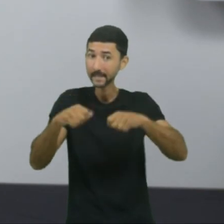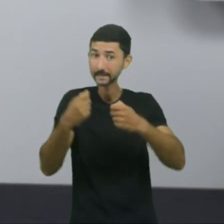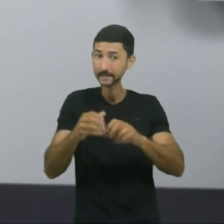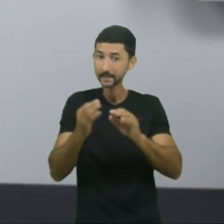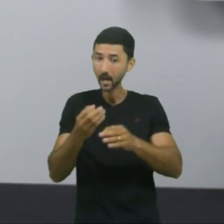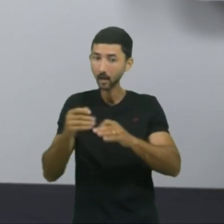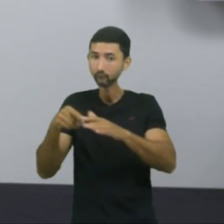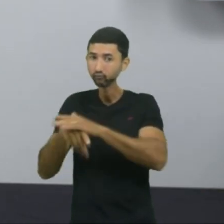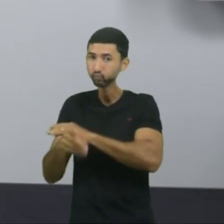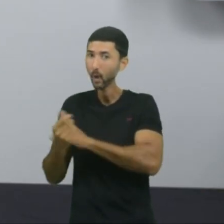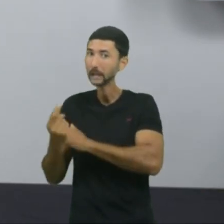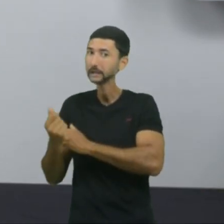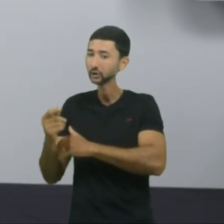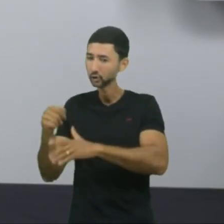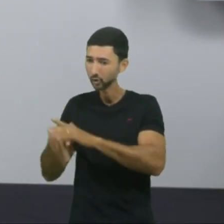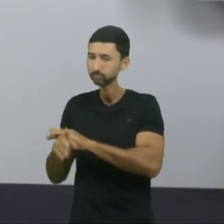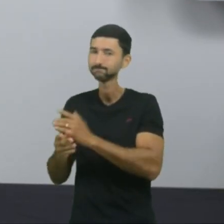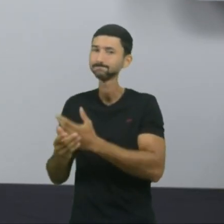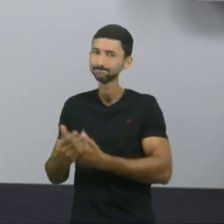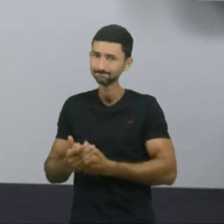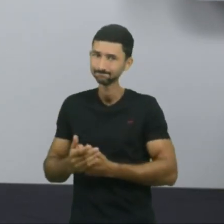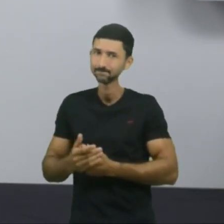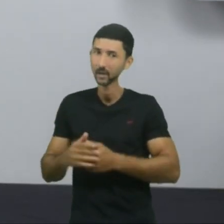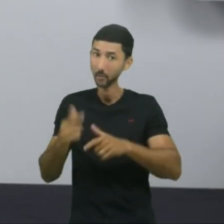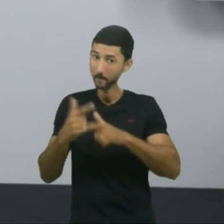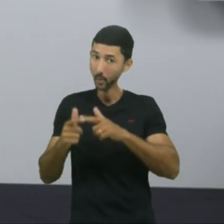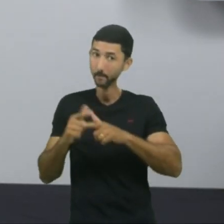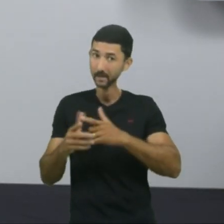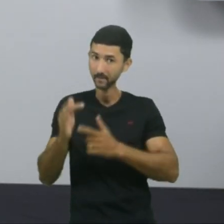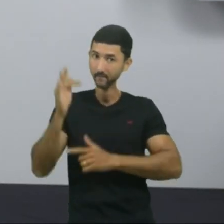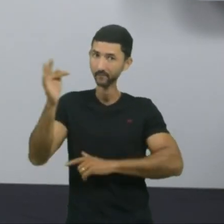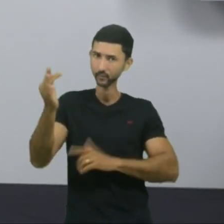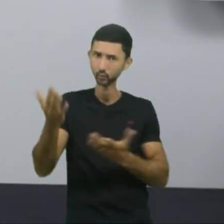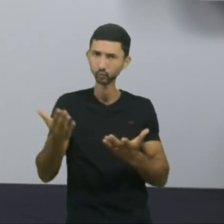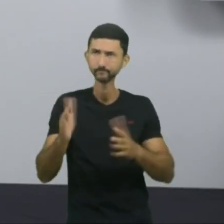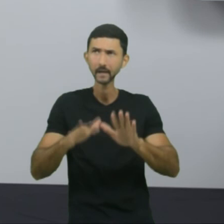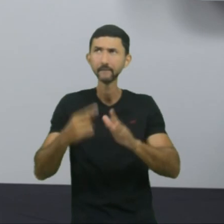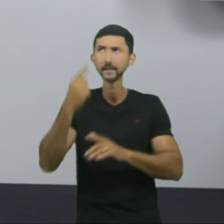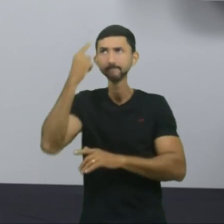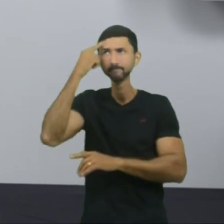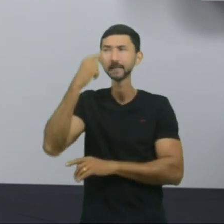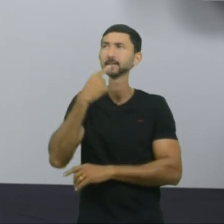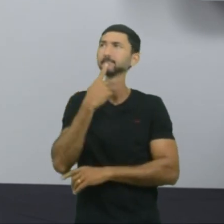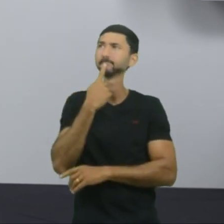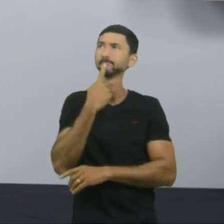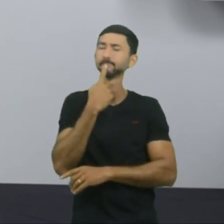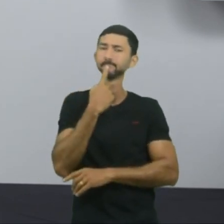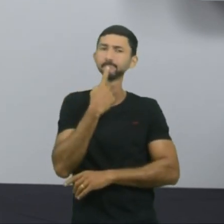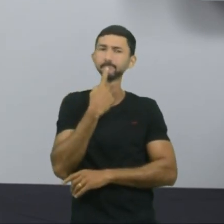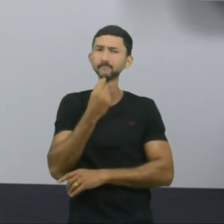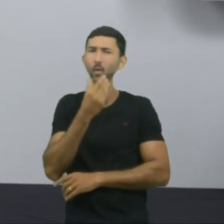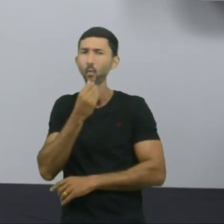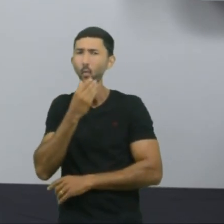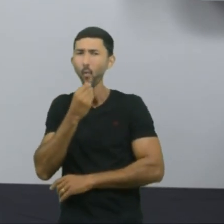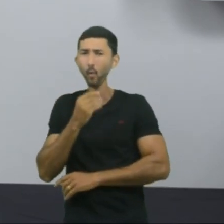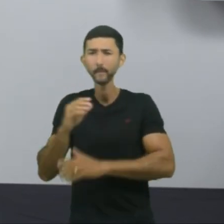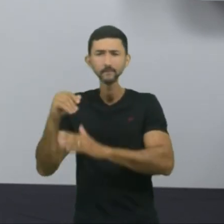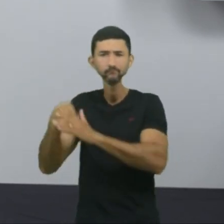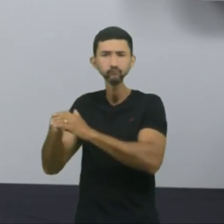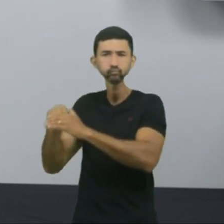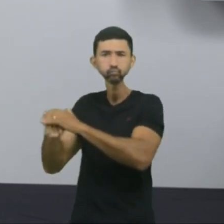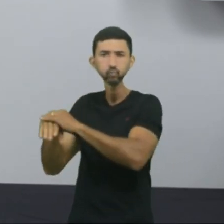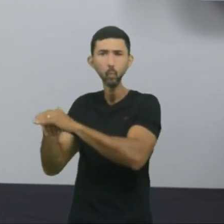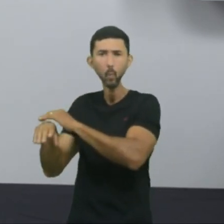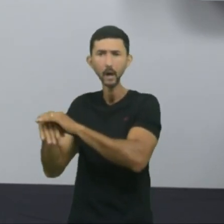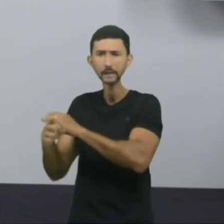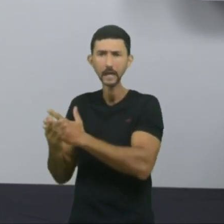de poupar para uma emergência. Eu até chego a pensar que quem sabe Pedro estava guardando esse